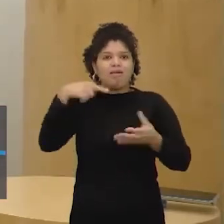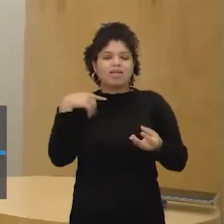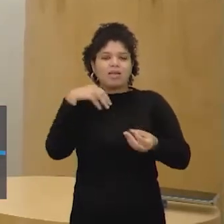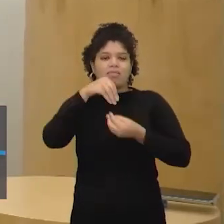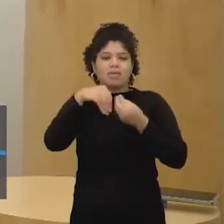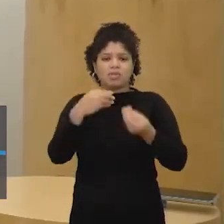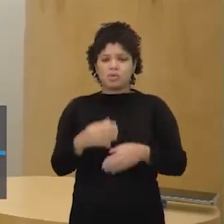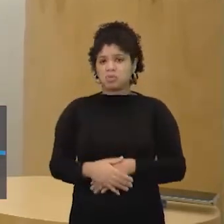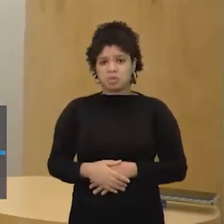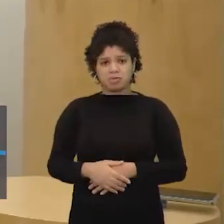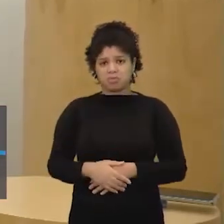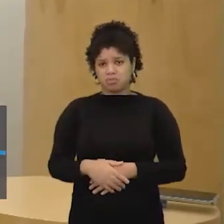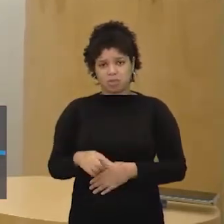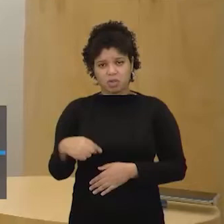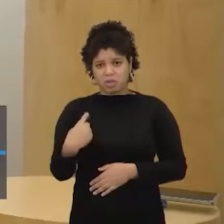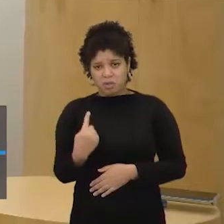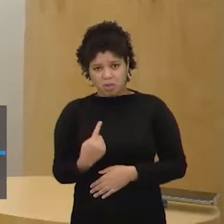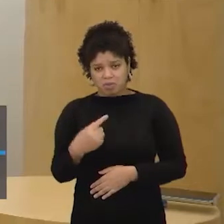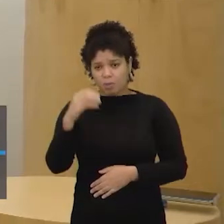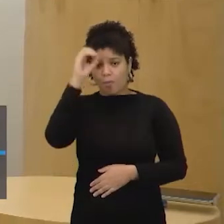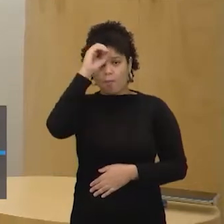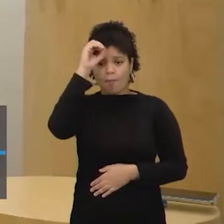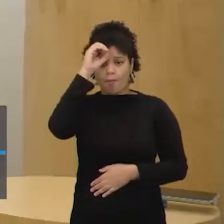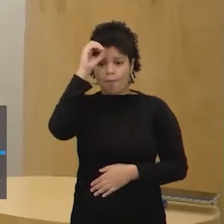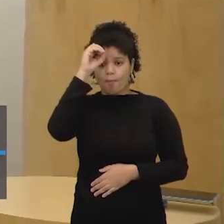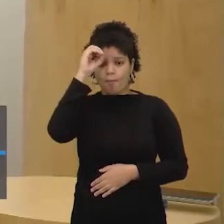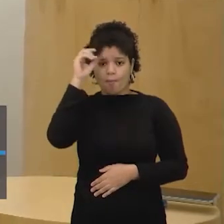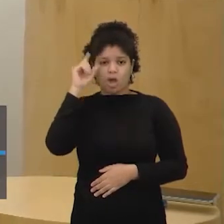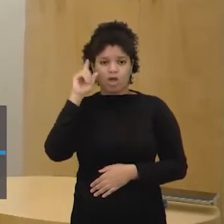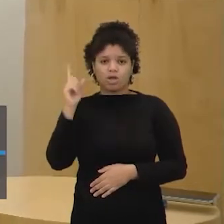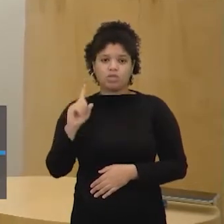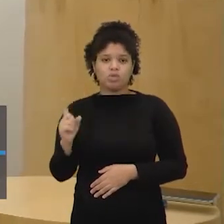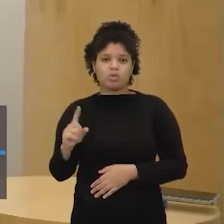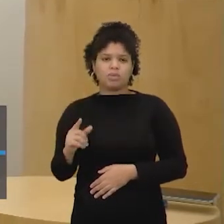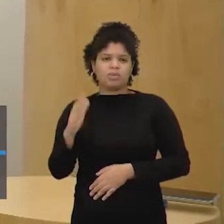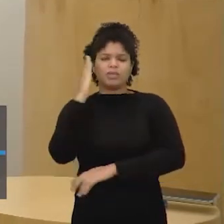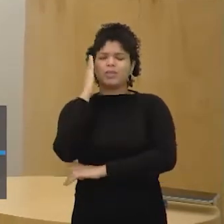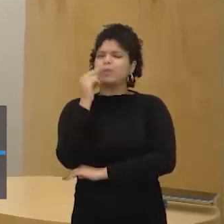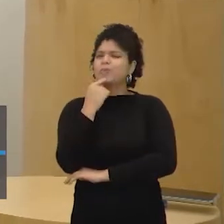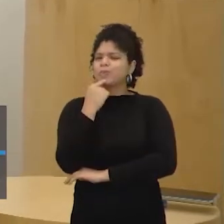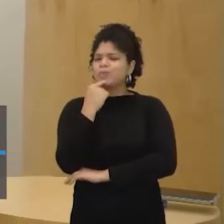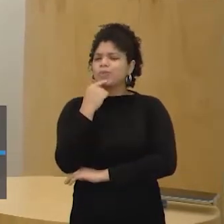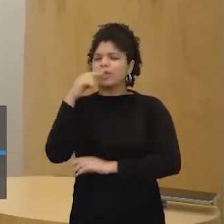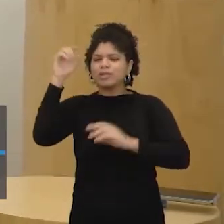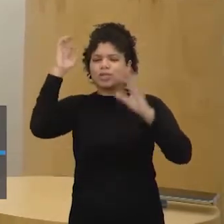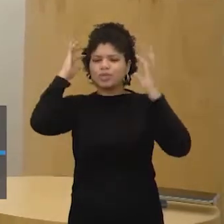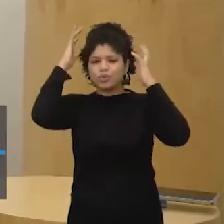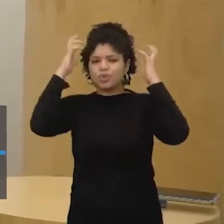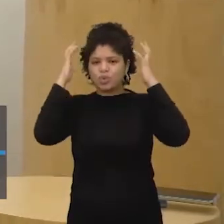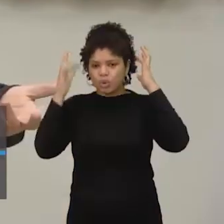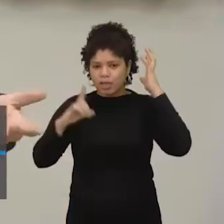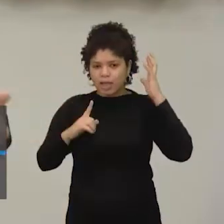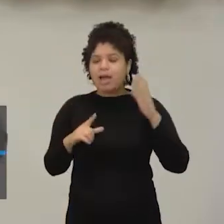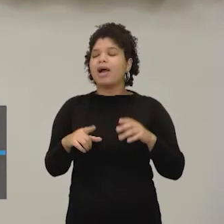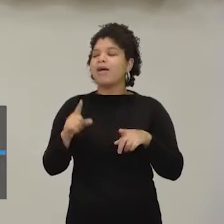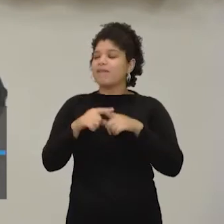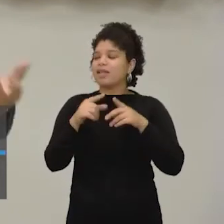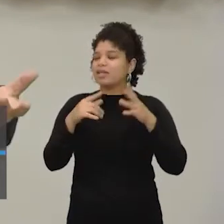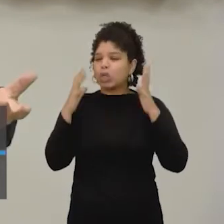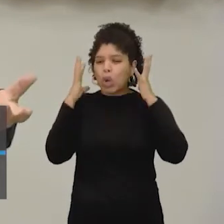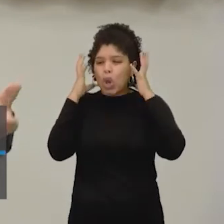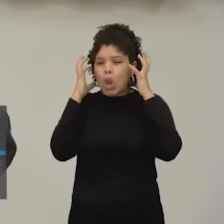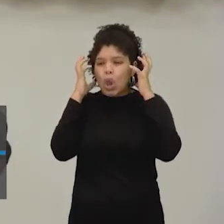Mas se não, a gente provavelmente ia passar ainda muitos anos sem nunca Sim. questionar o fato que o shampoo tem sal. E resseca, né? O cabelo